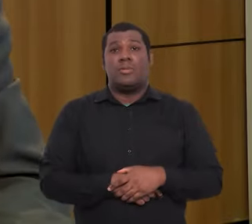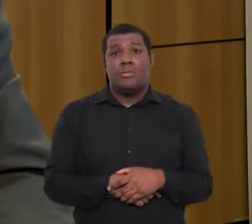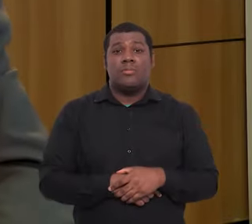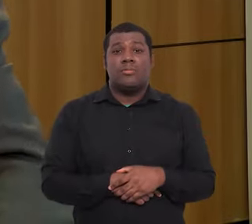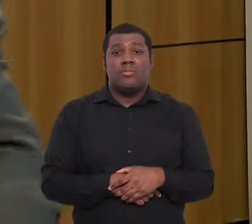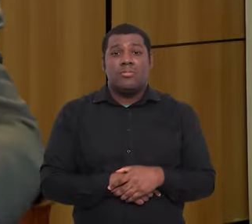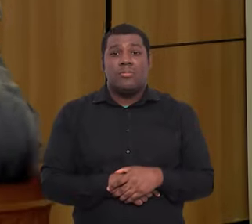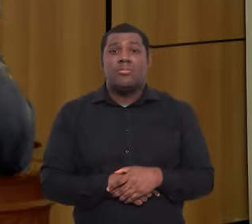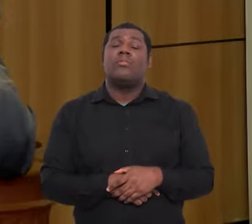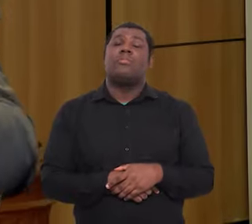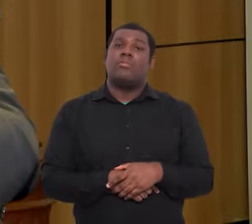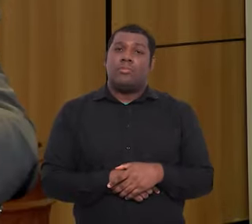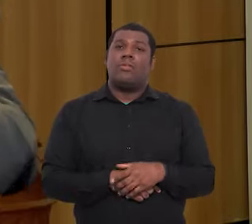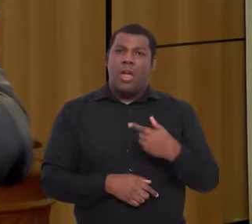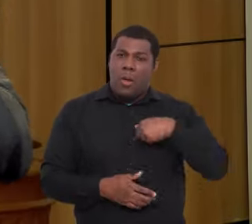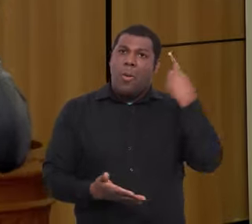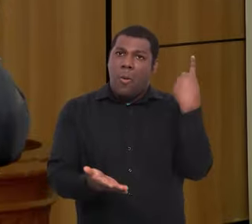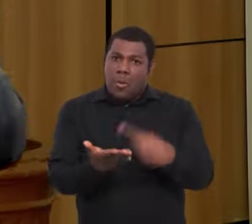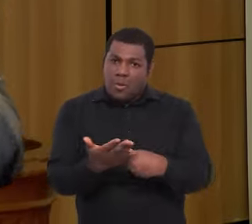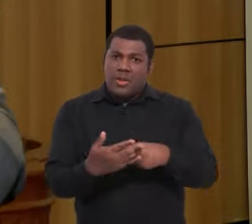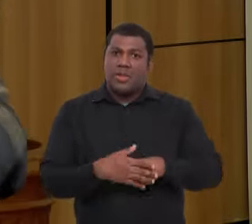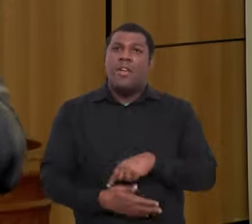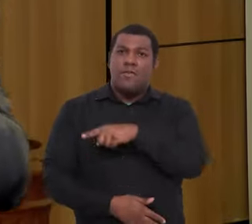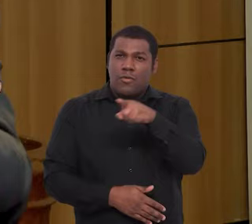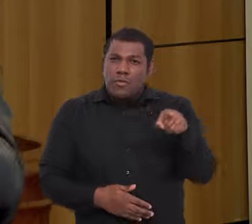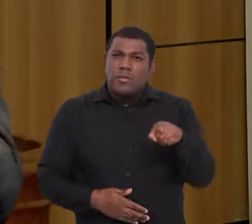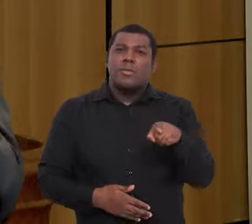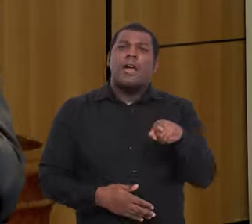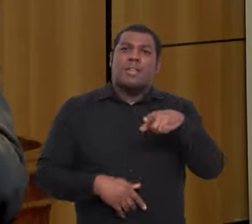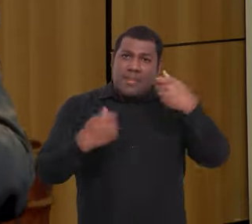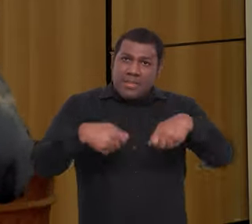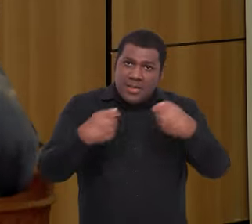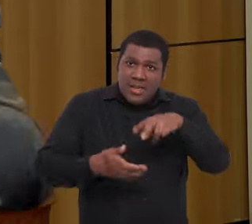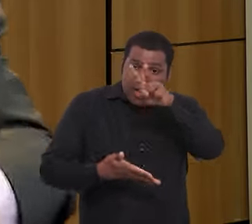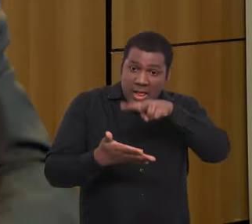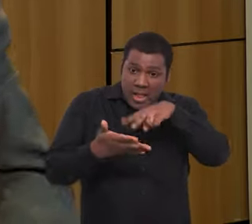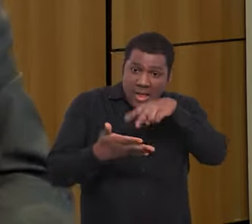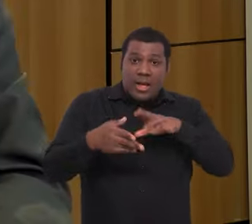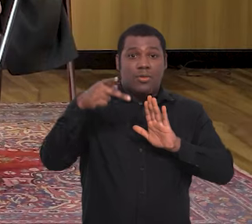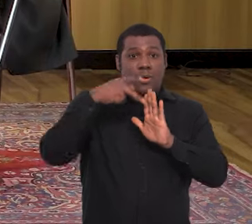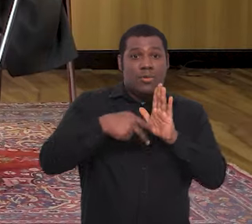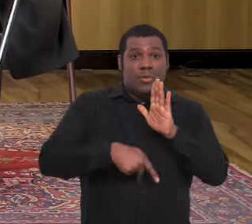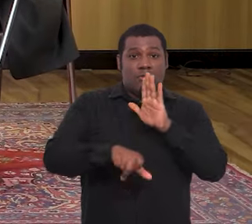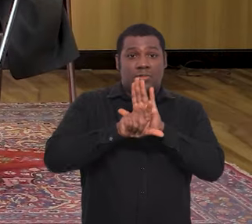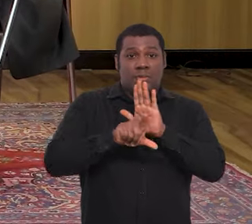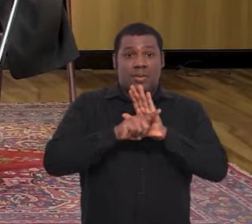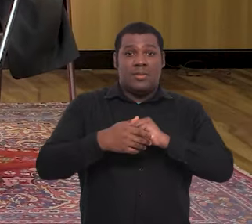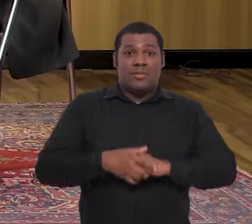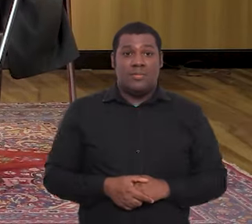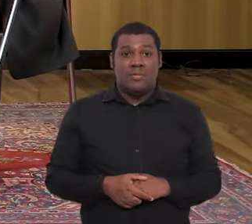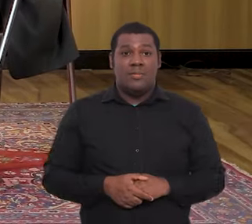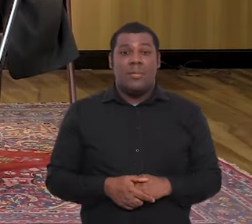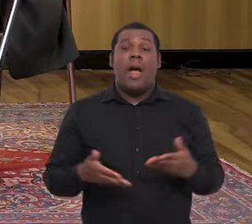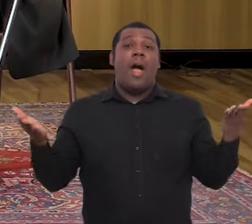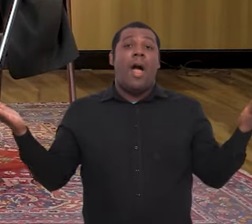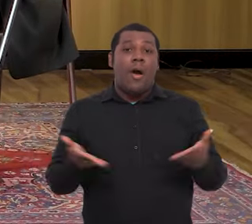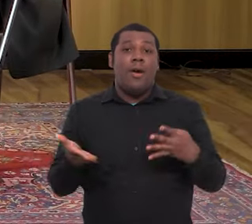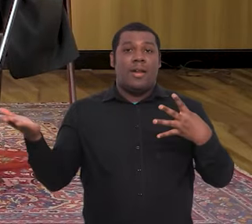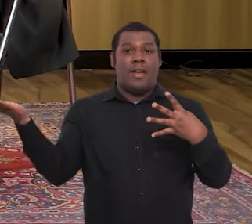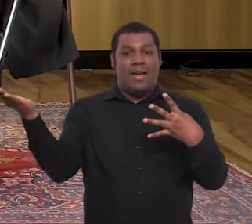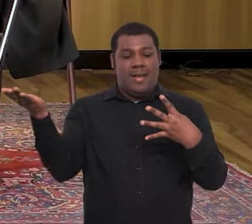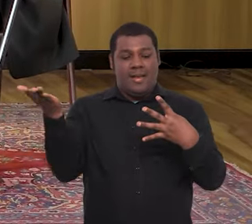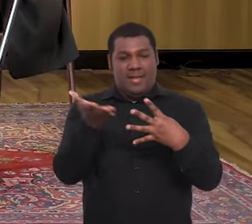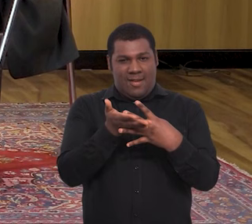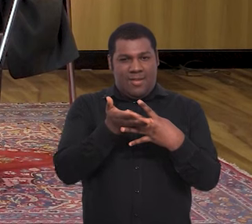garantida eu te dou a palavra e você pode ir lá pega o PR de lei e ler que você vai ver que é isso que eu tô falando Ministro nós vamos fazer um breve